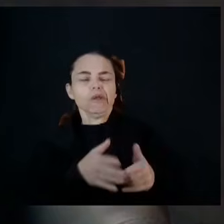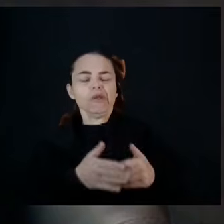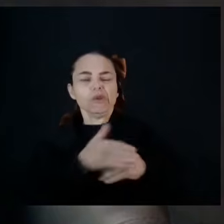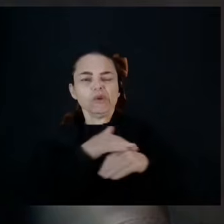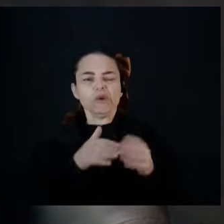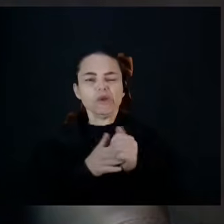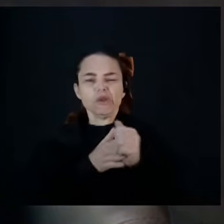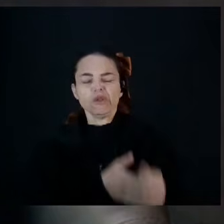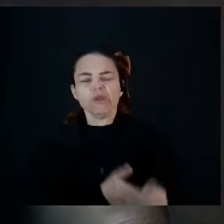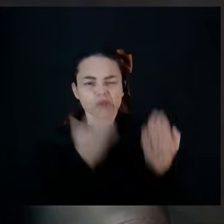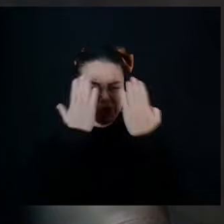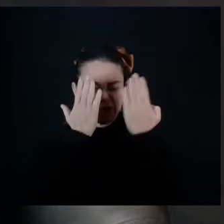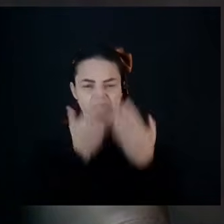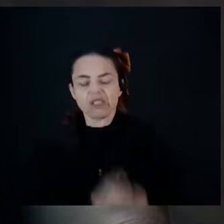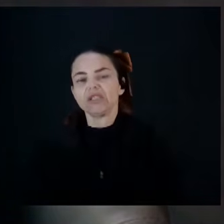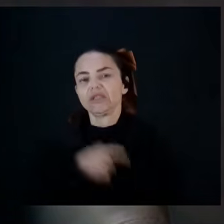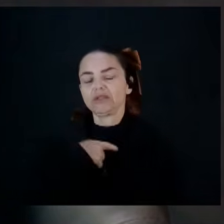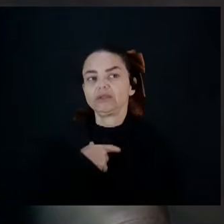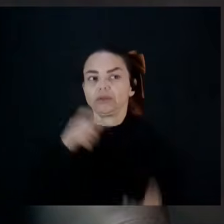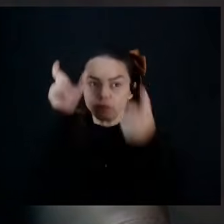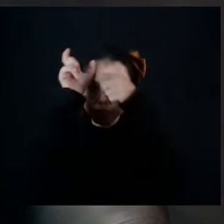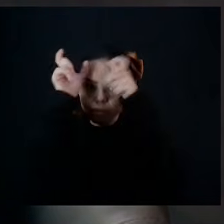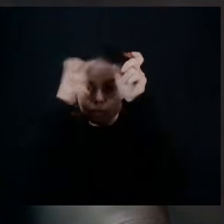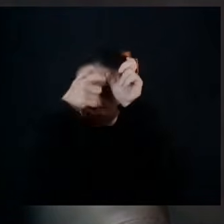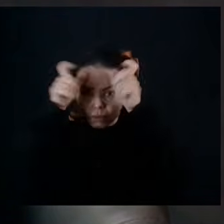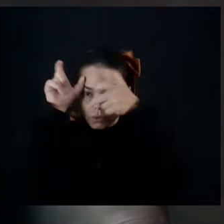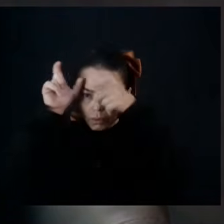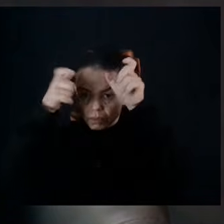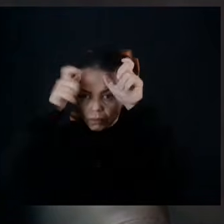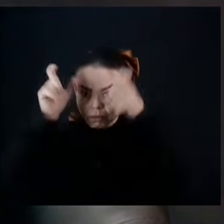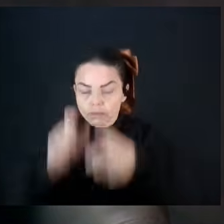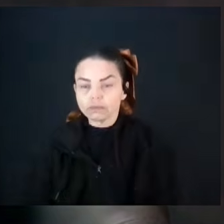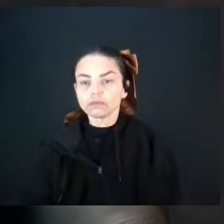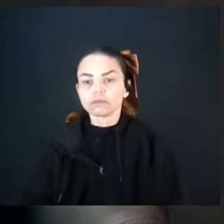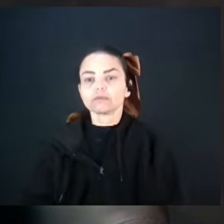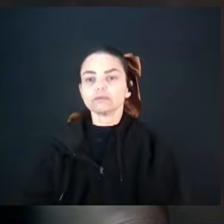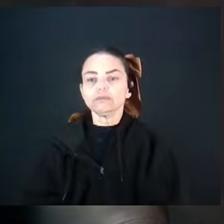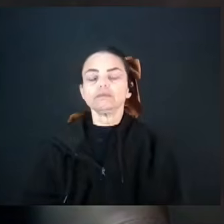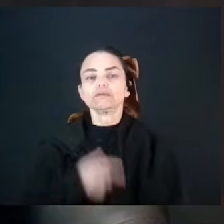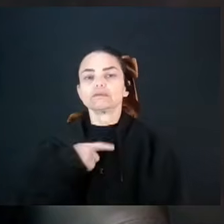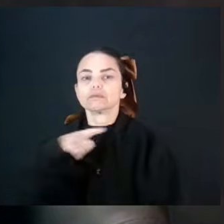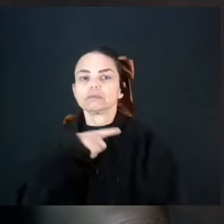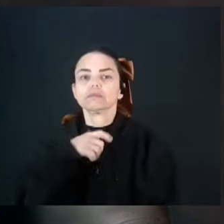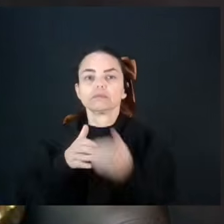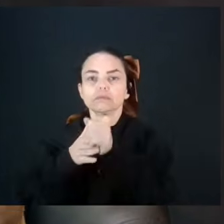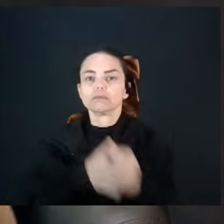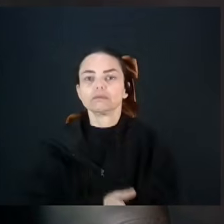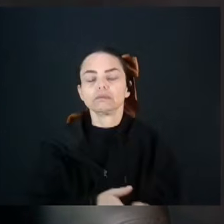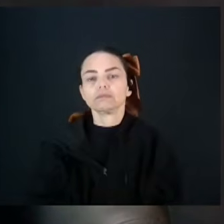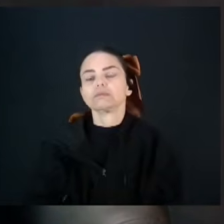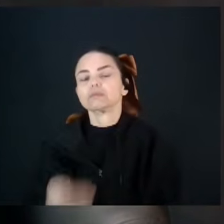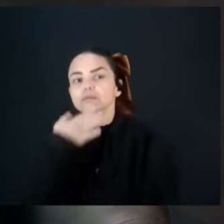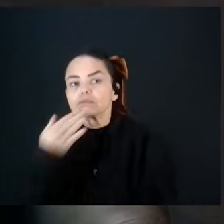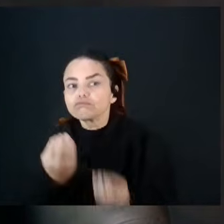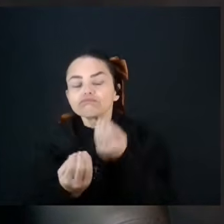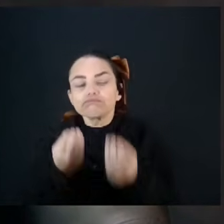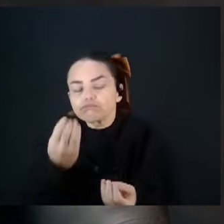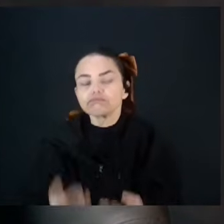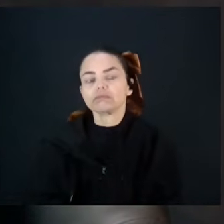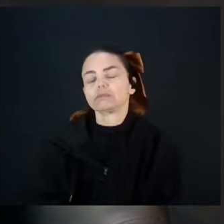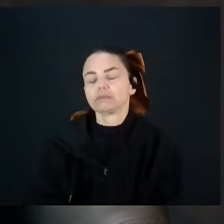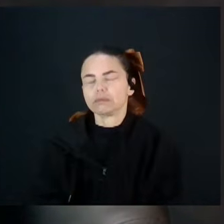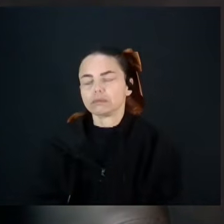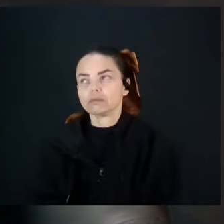no caso de ser um transtorno, né, um acompanhamento, e vai trazer uma melhor forma